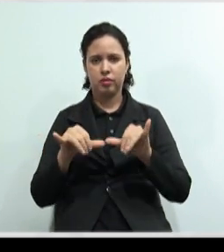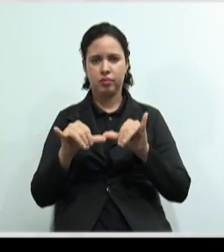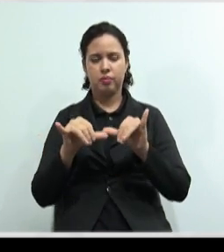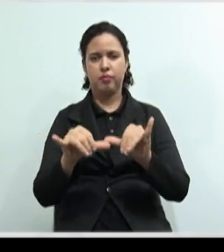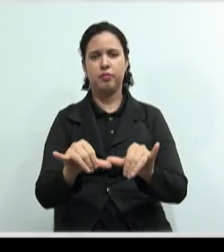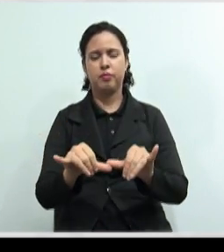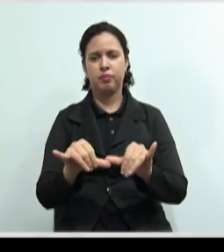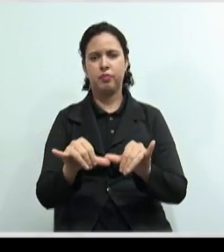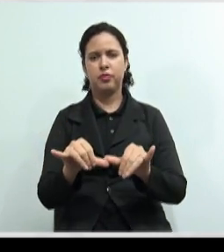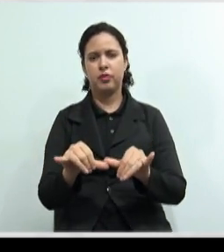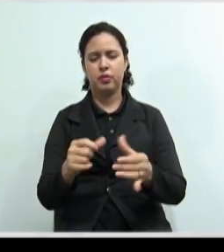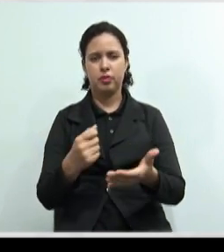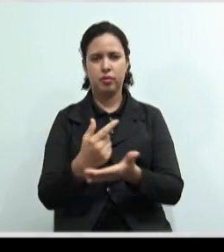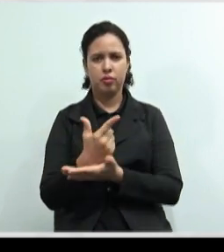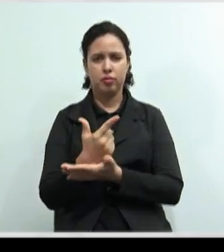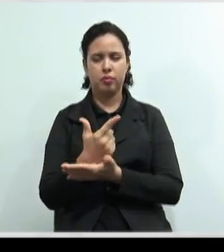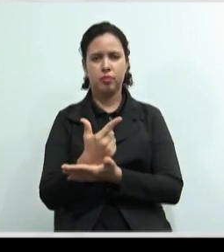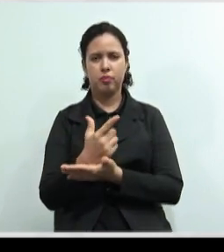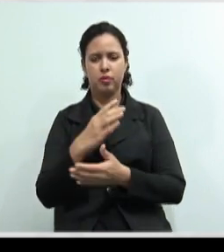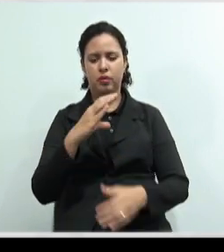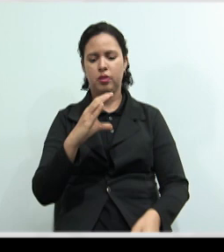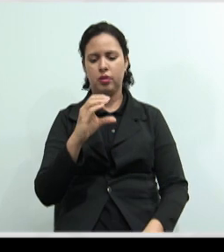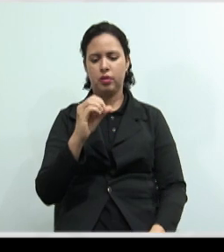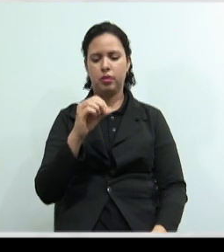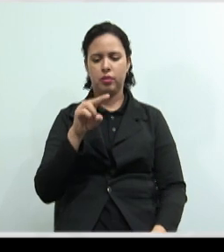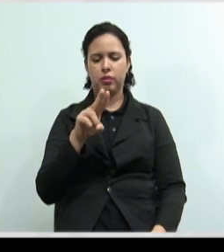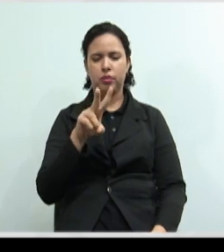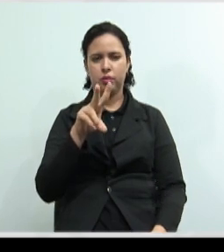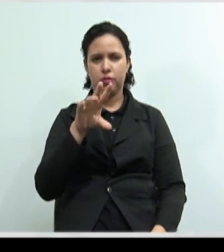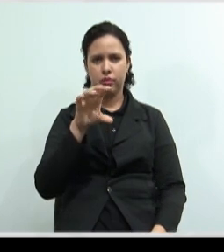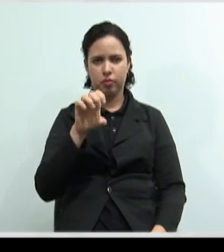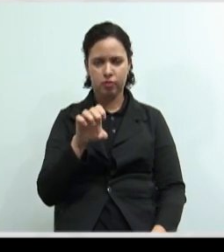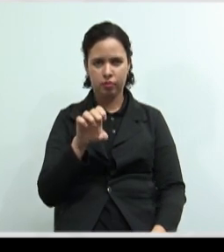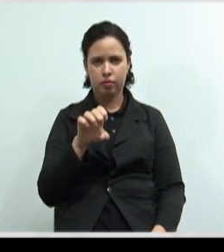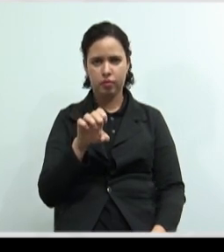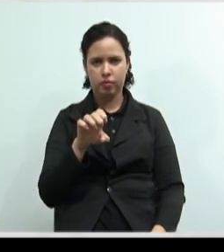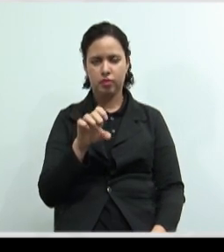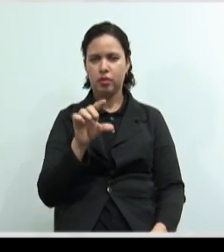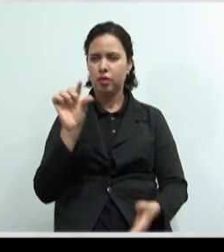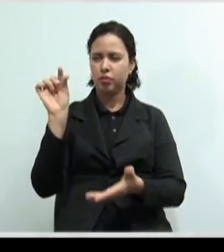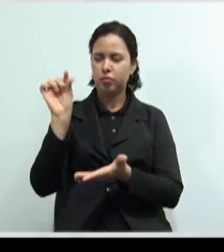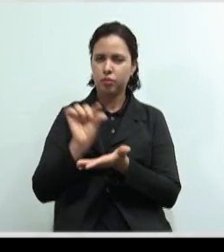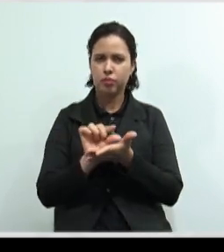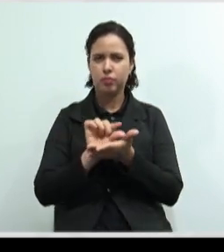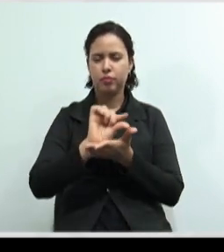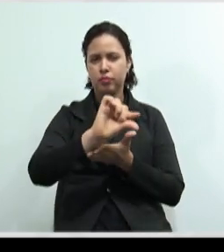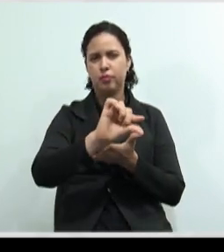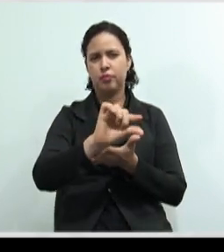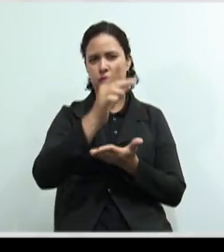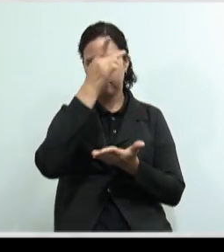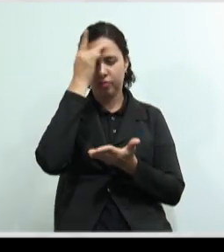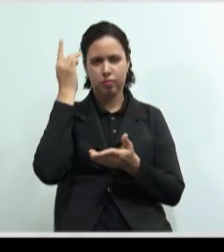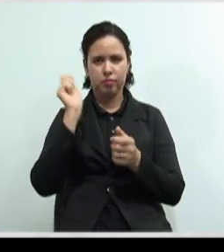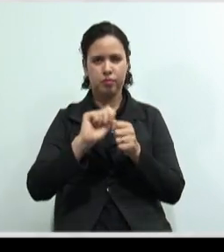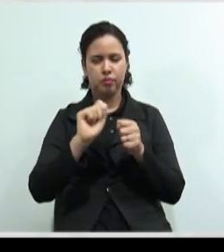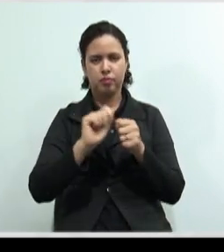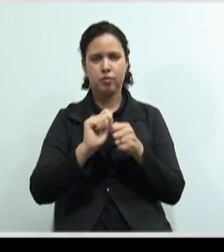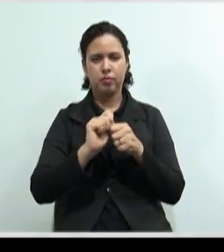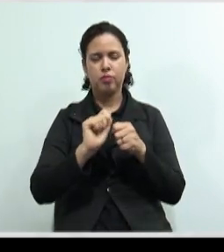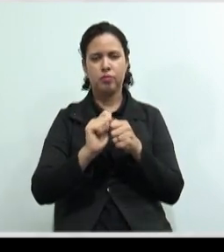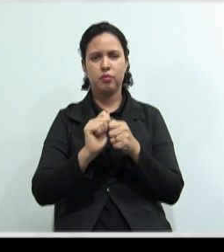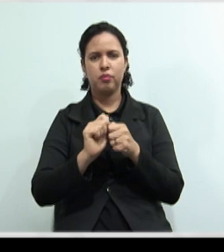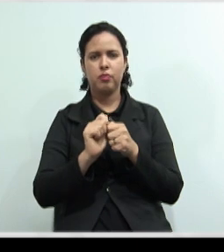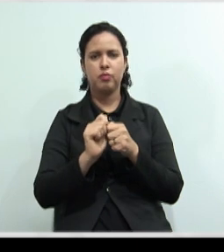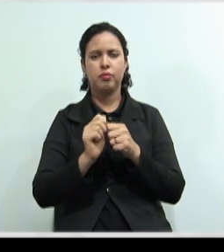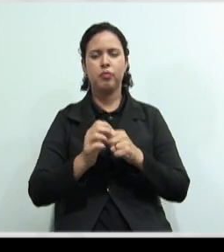valor da couve, muito pouco daquele valor está ficando realmente com o produtor. Então a gente percebe que